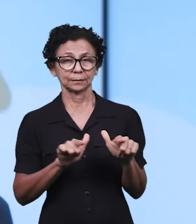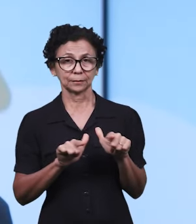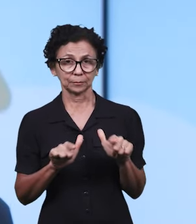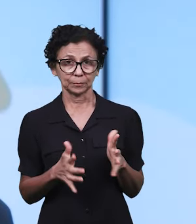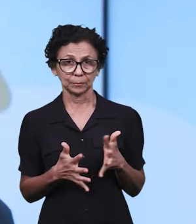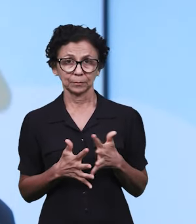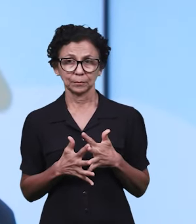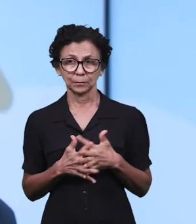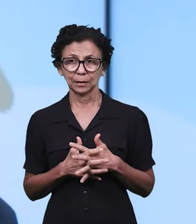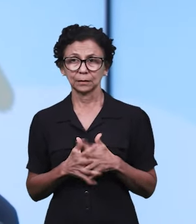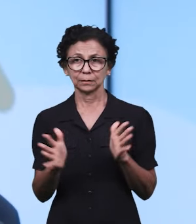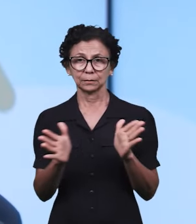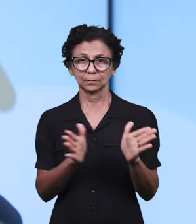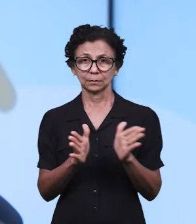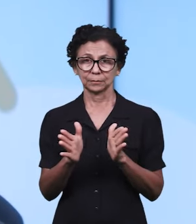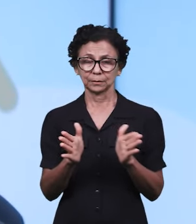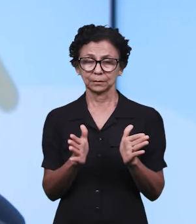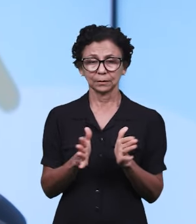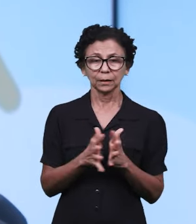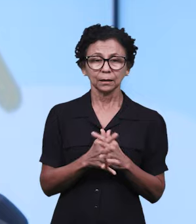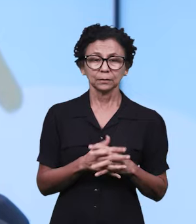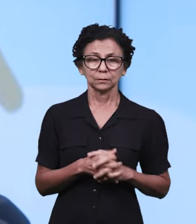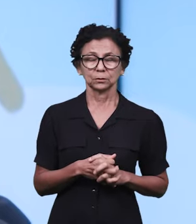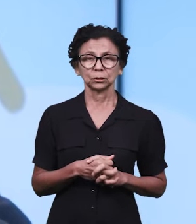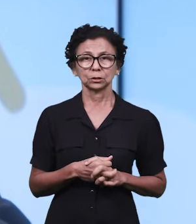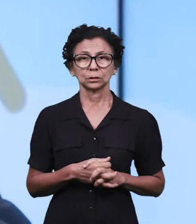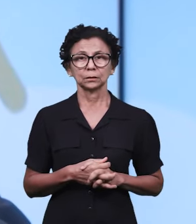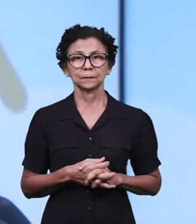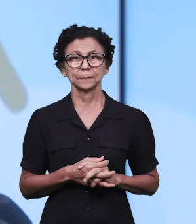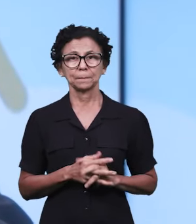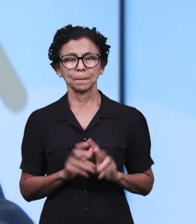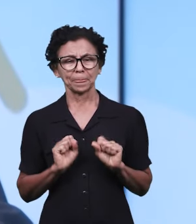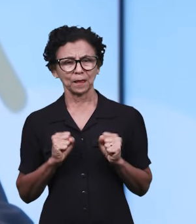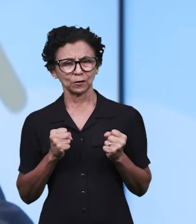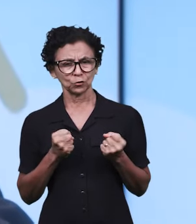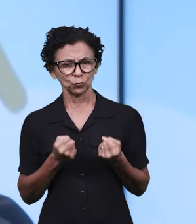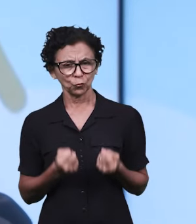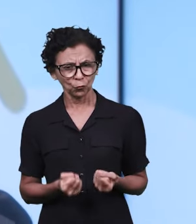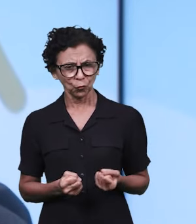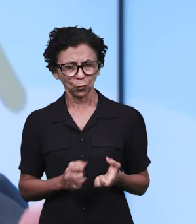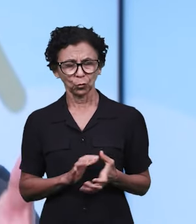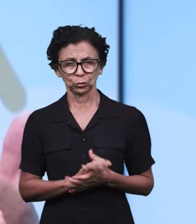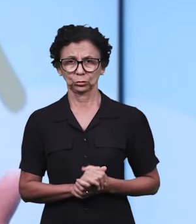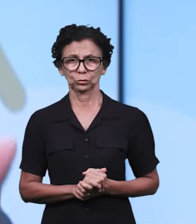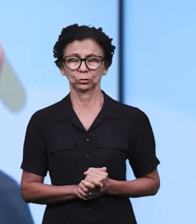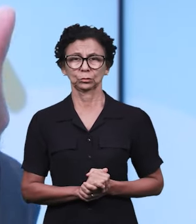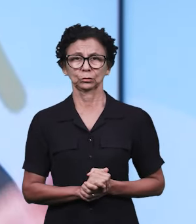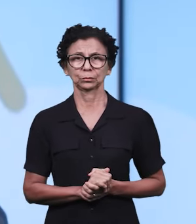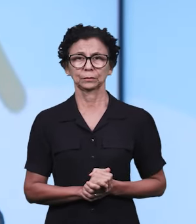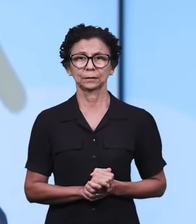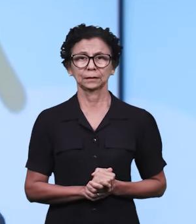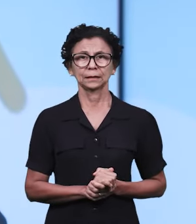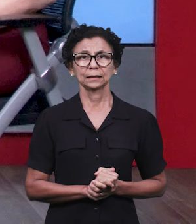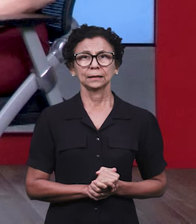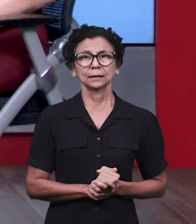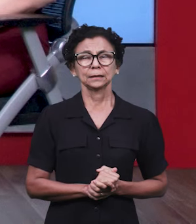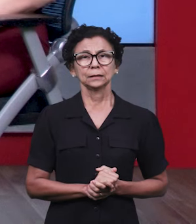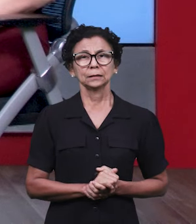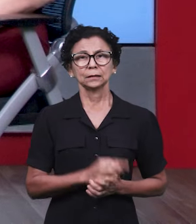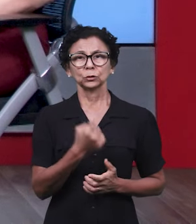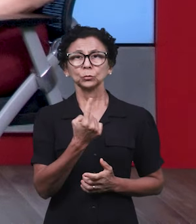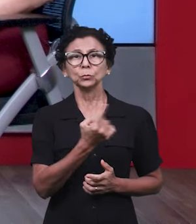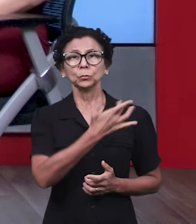assiste o programa sabe, não é o engajamento apenas de uma psicóloga, mas também o engajamento de uma mãe. De uma